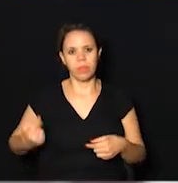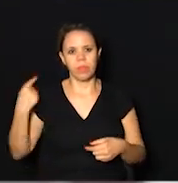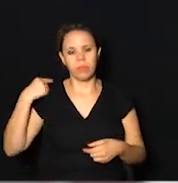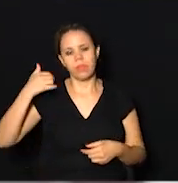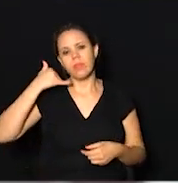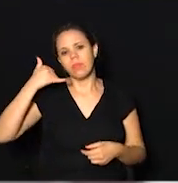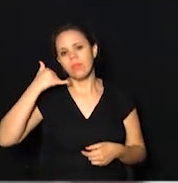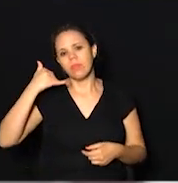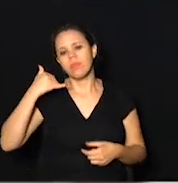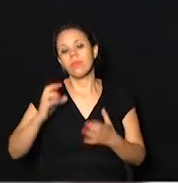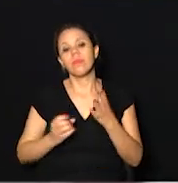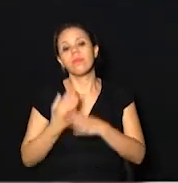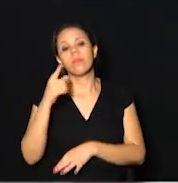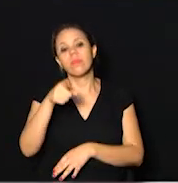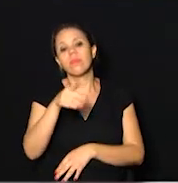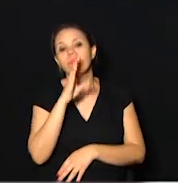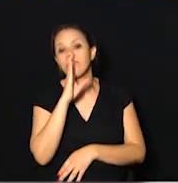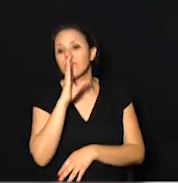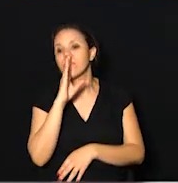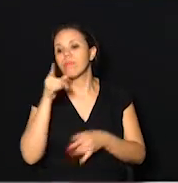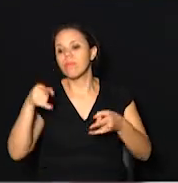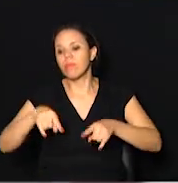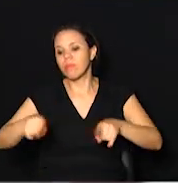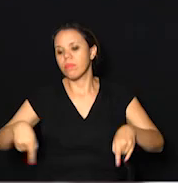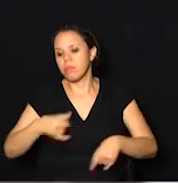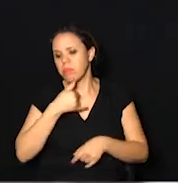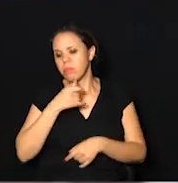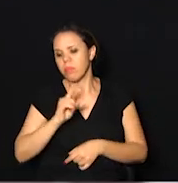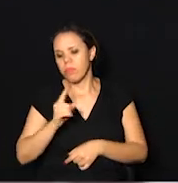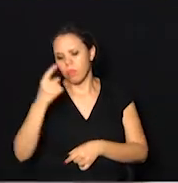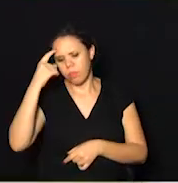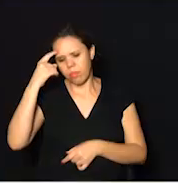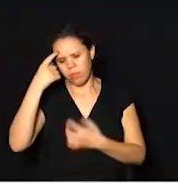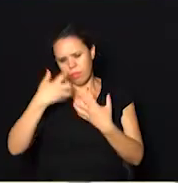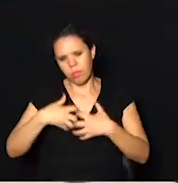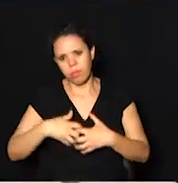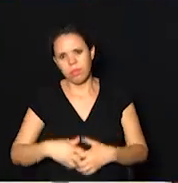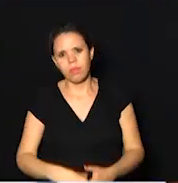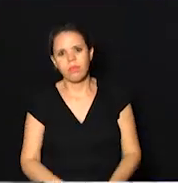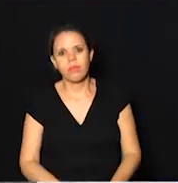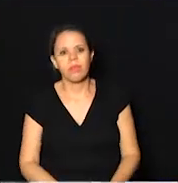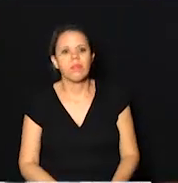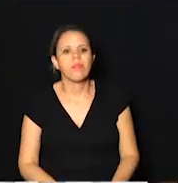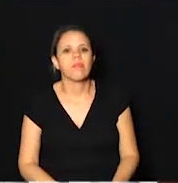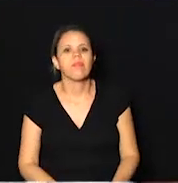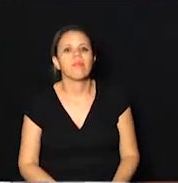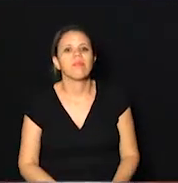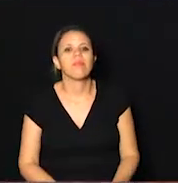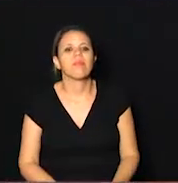ele me ligou falou que tem que tá acontecendo que você tá quieto no quarto tá triste por não tô triste não só tô concentrado